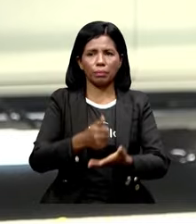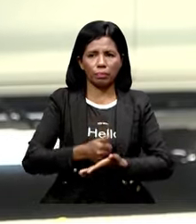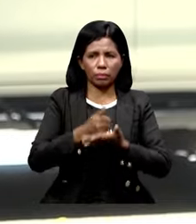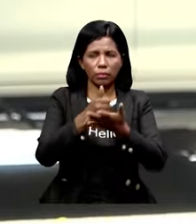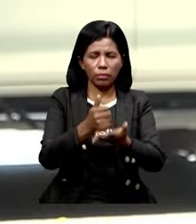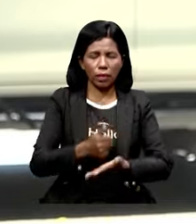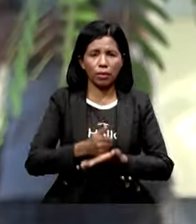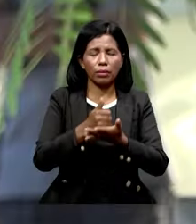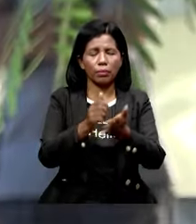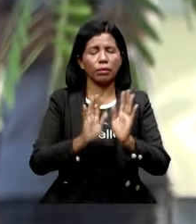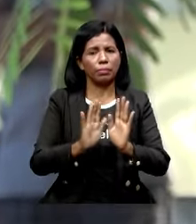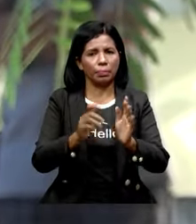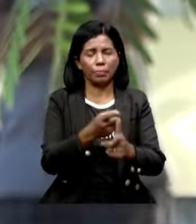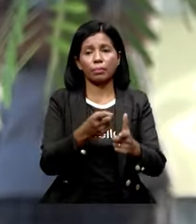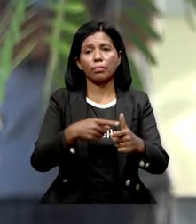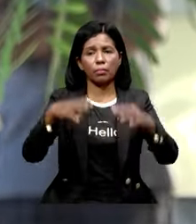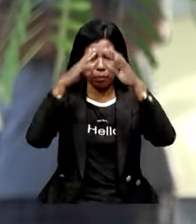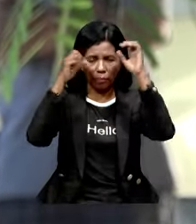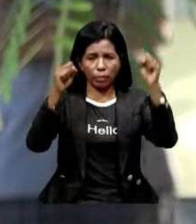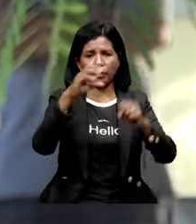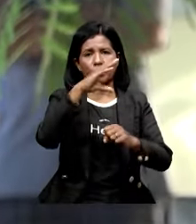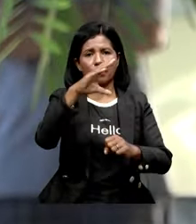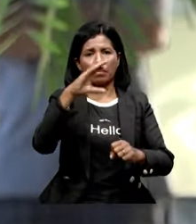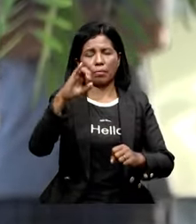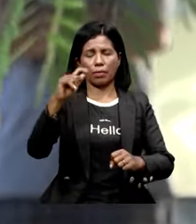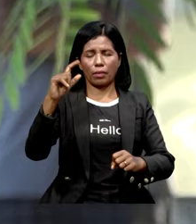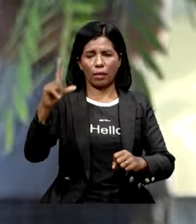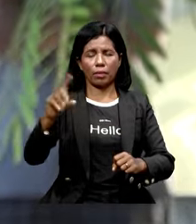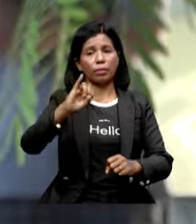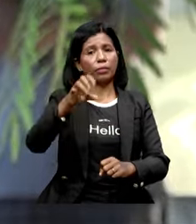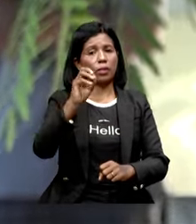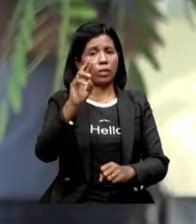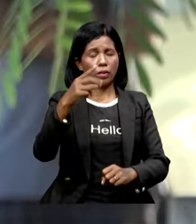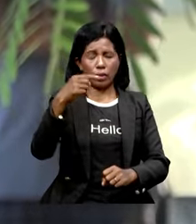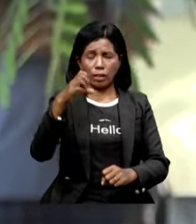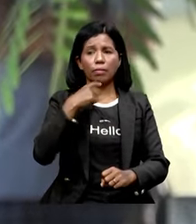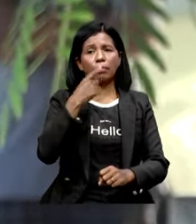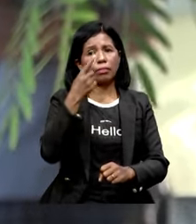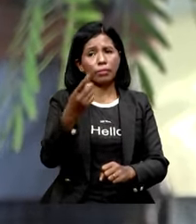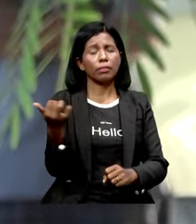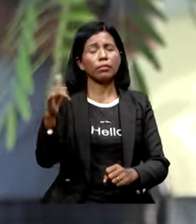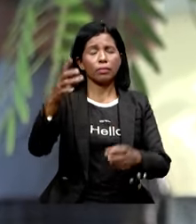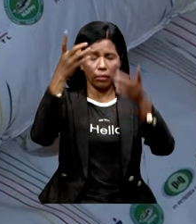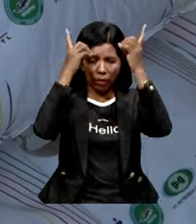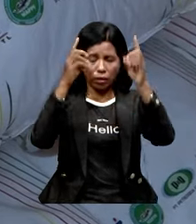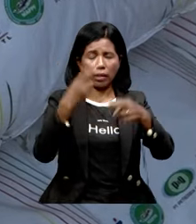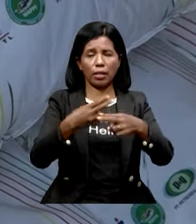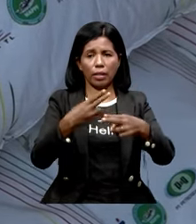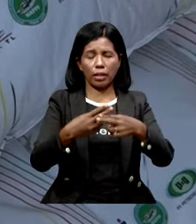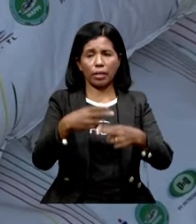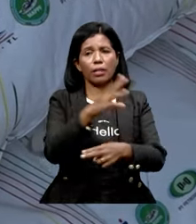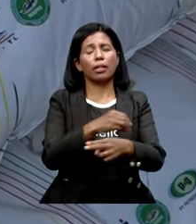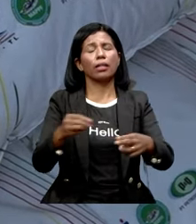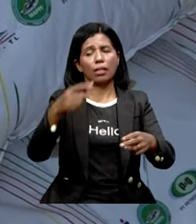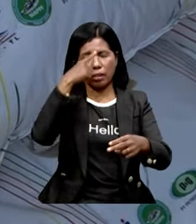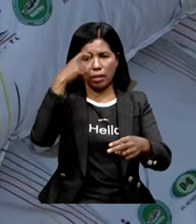tua ajuda. E a Biba Nemos, presidente de CCITL, Jorge Manuel de Araújo Serrano, explica: Sira decide marca na Rafos Manabotne,